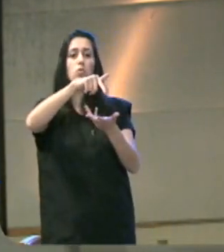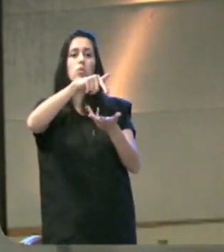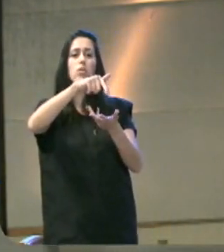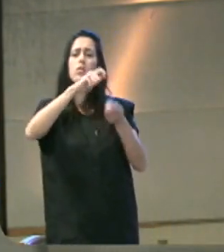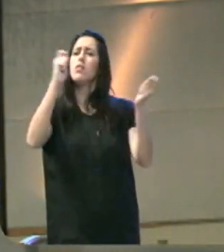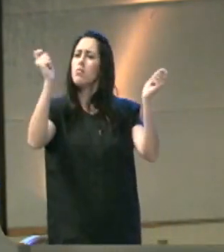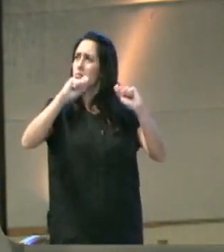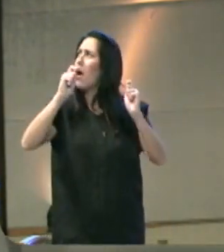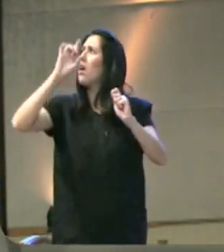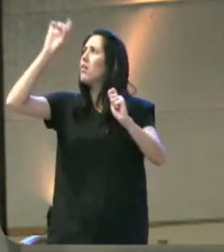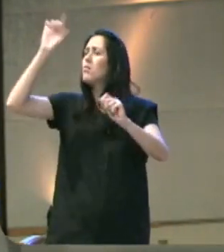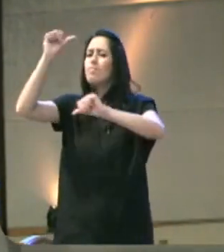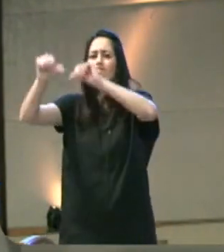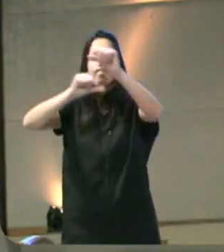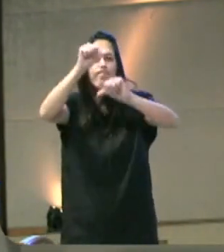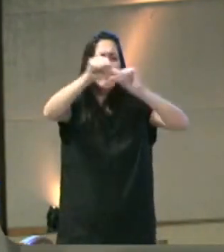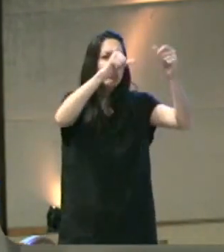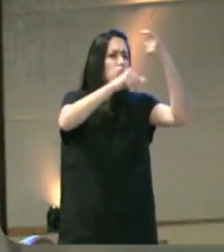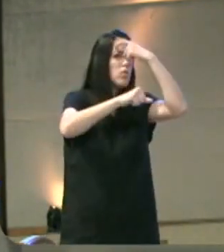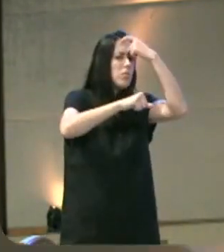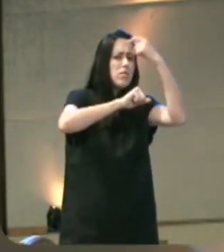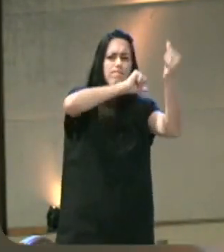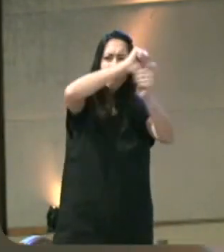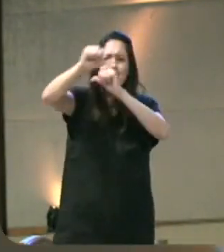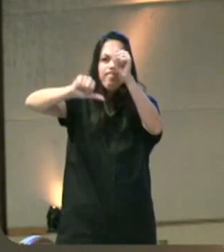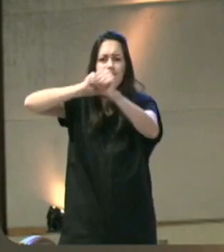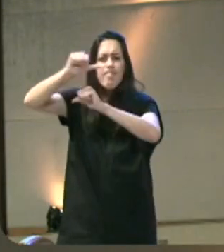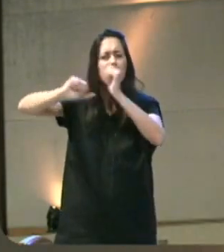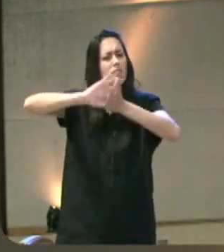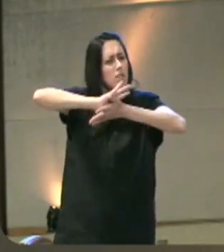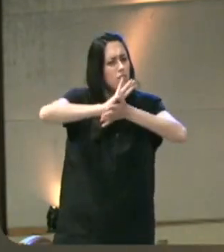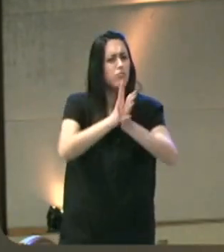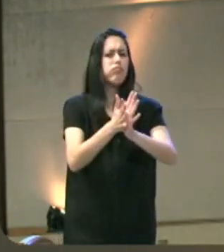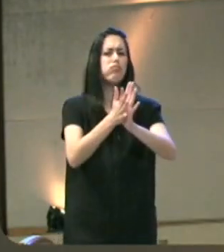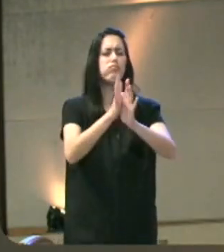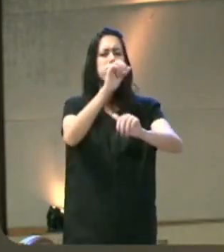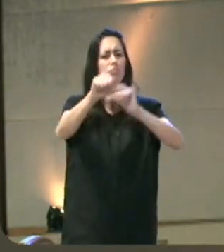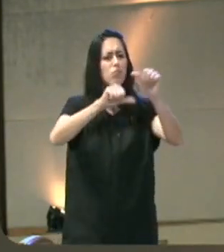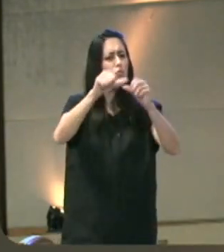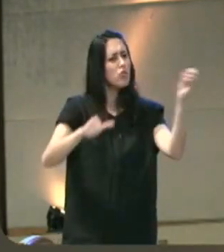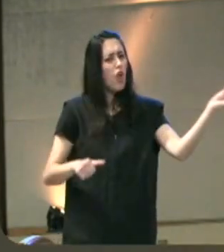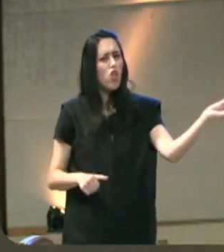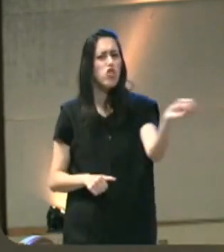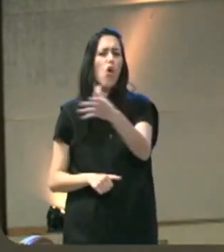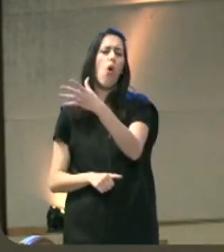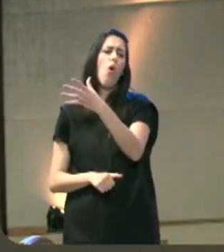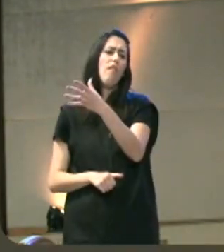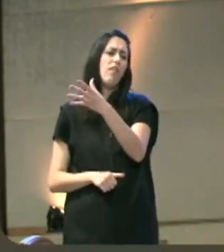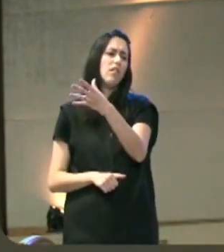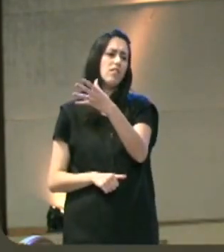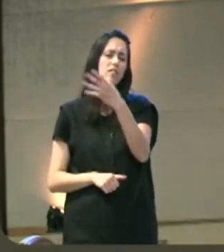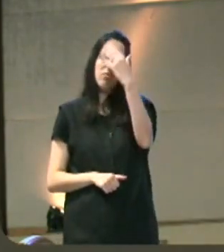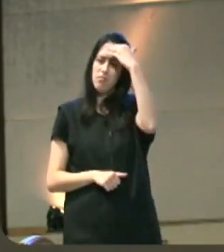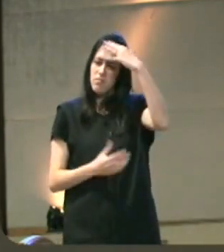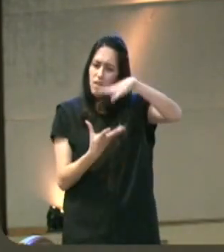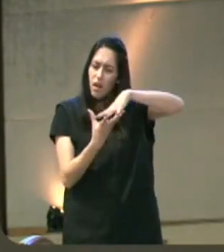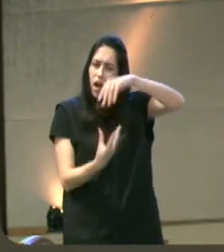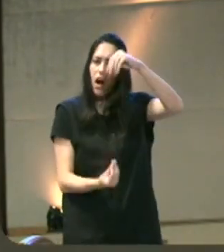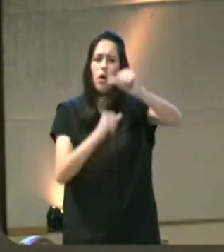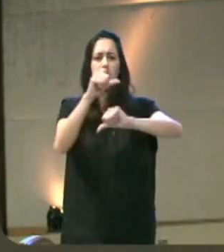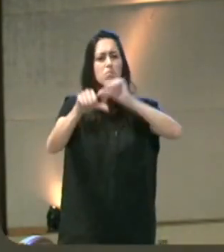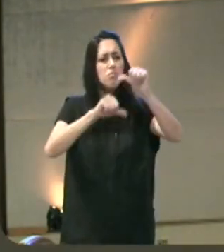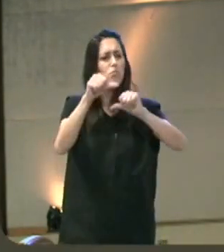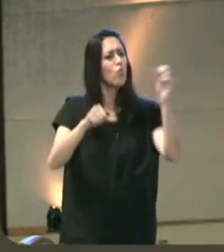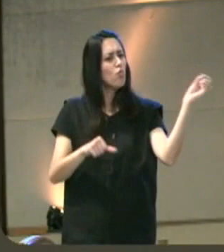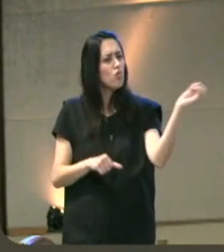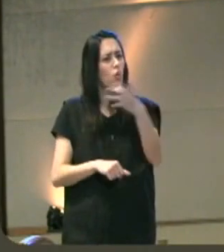destruir fortalezas, porque esses argumentos se tornam fortalezas espirituais na nossa mente. A